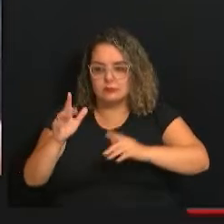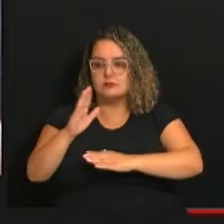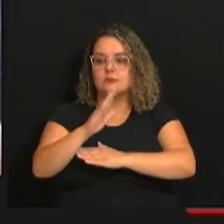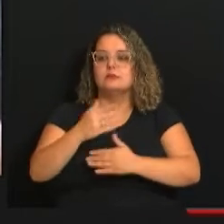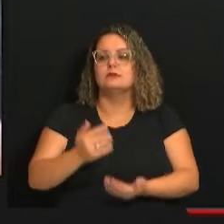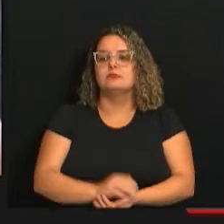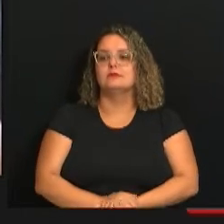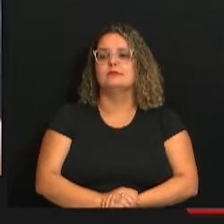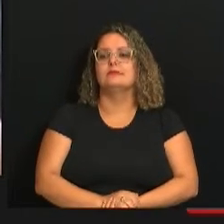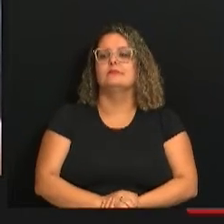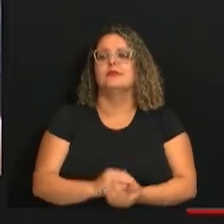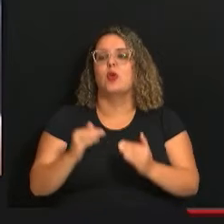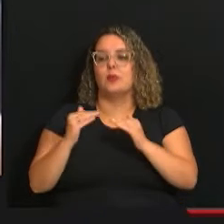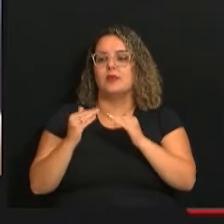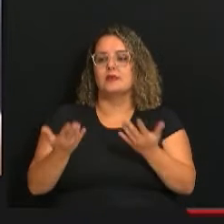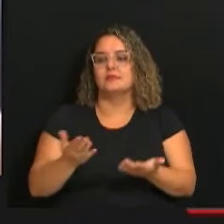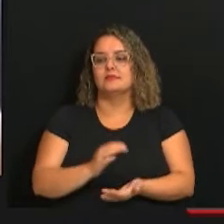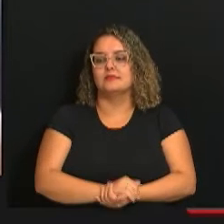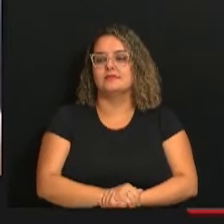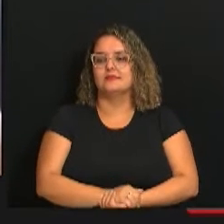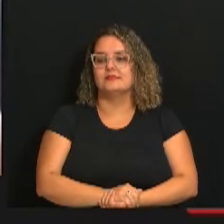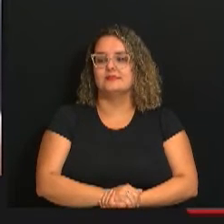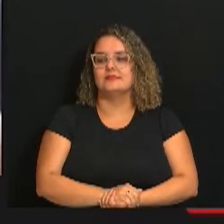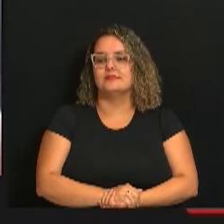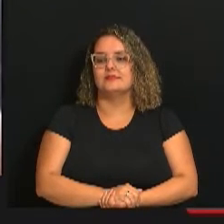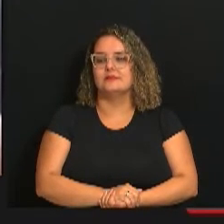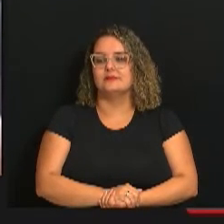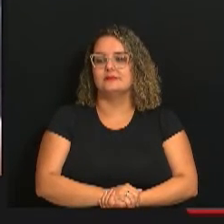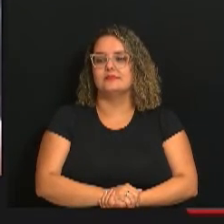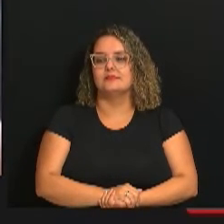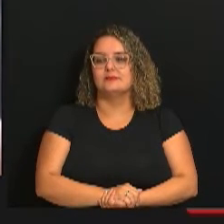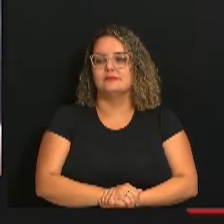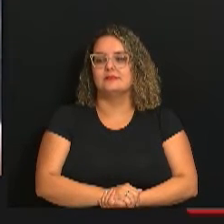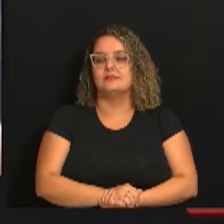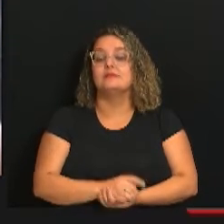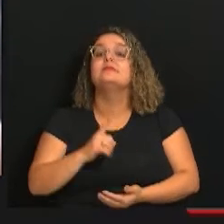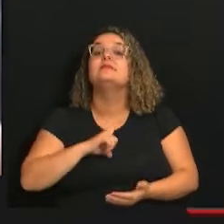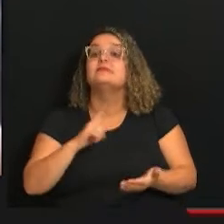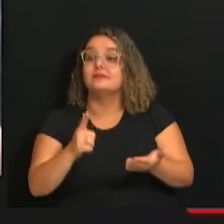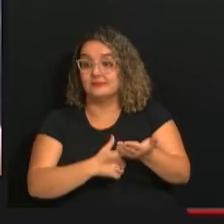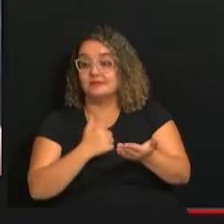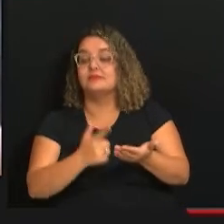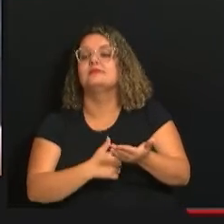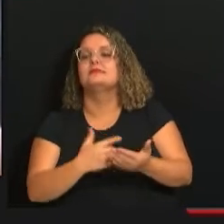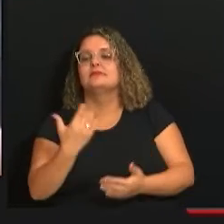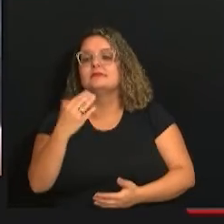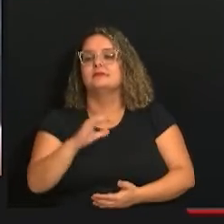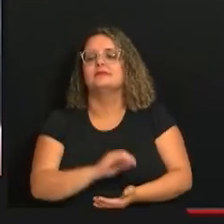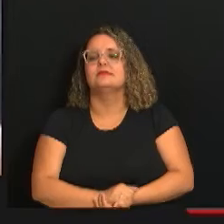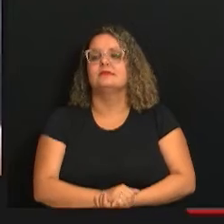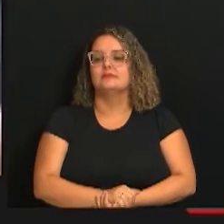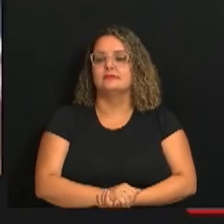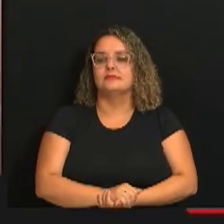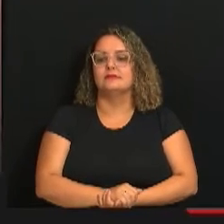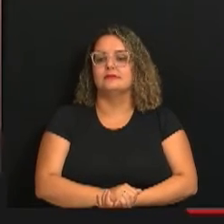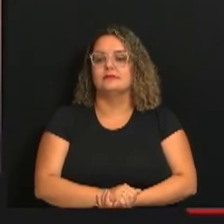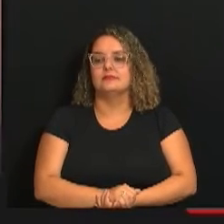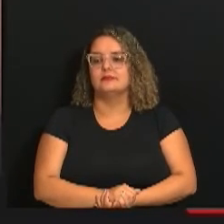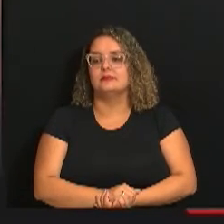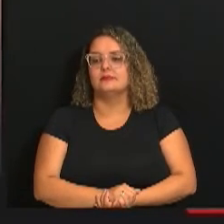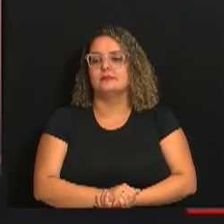procurando pelo nome da obra, um caso de bipolaridade. Em Campinas, na leitura do Shopping Dom